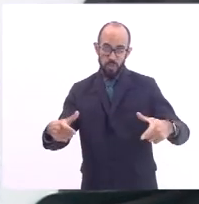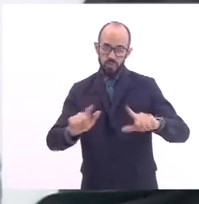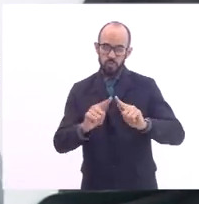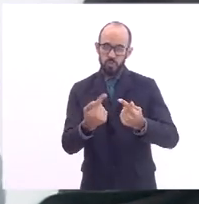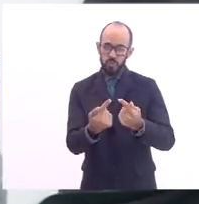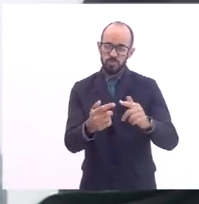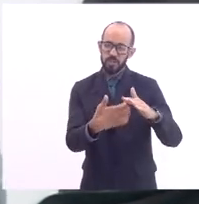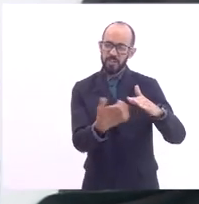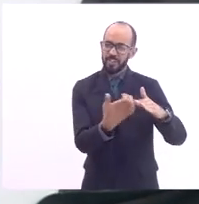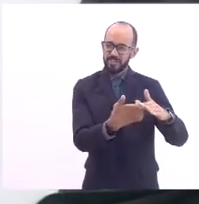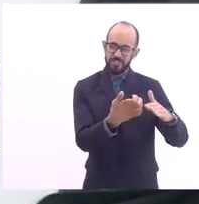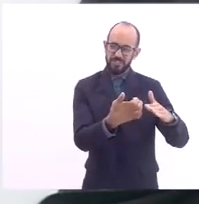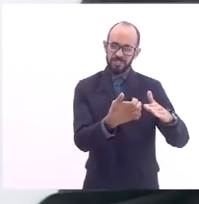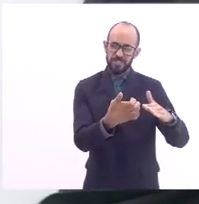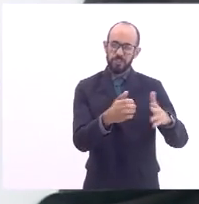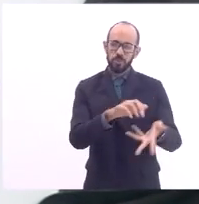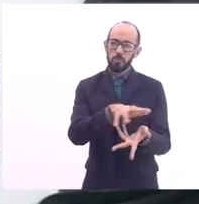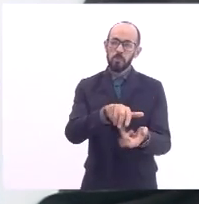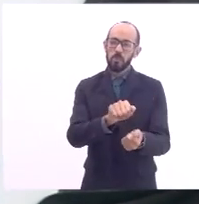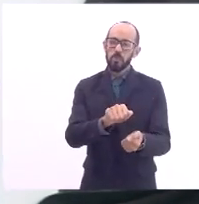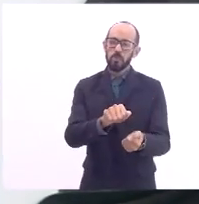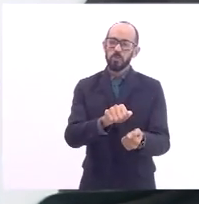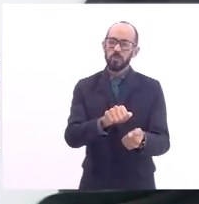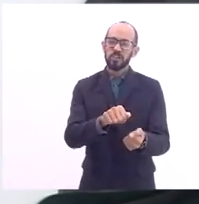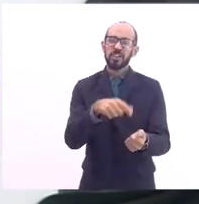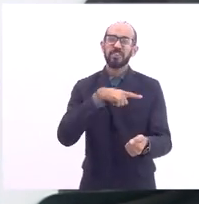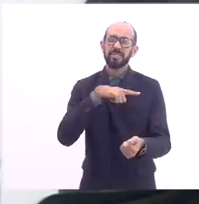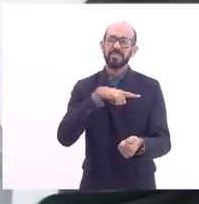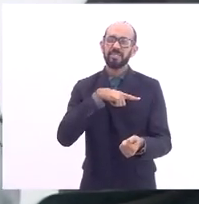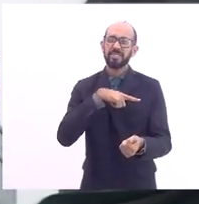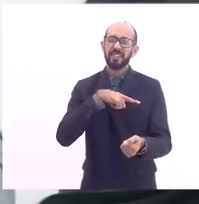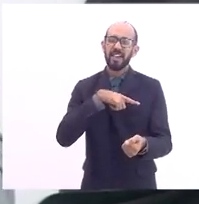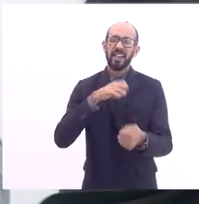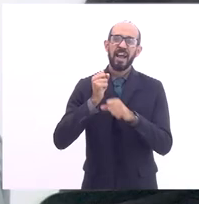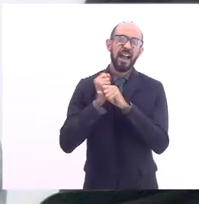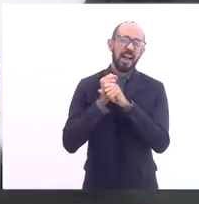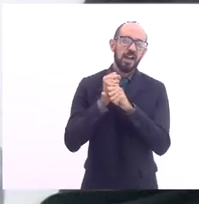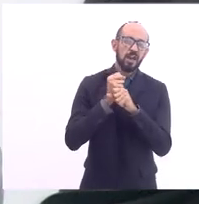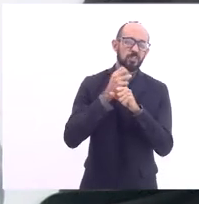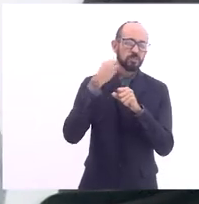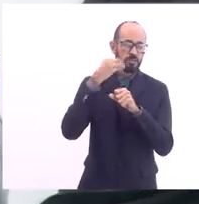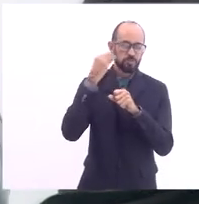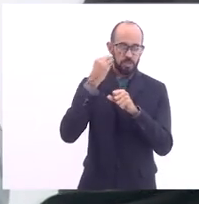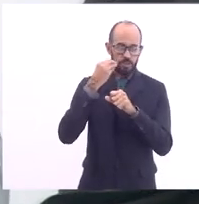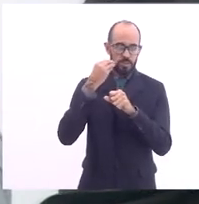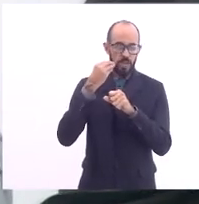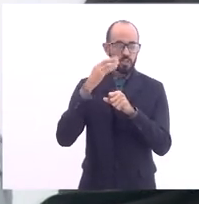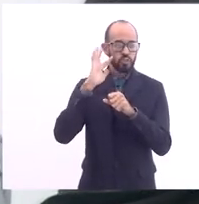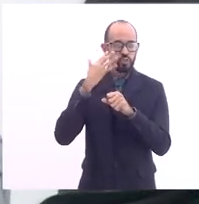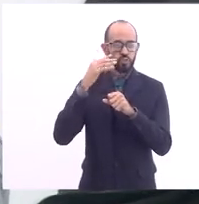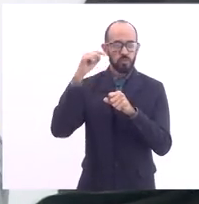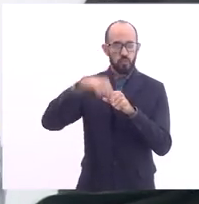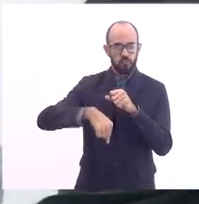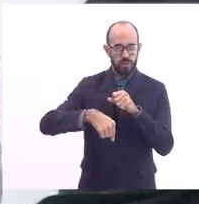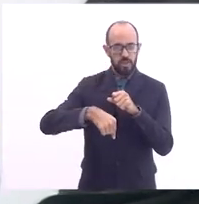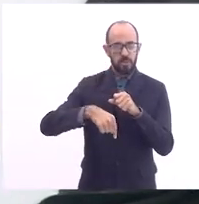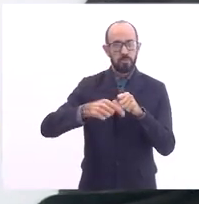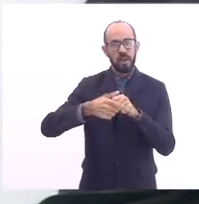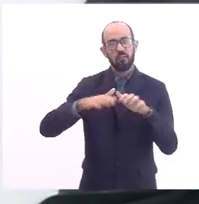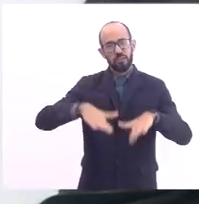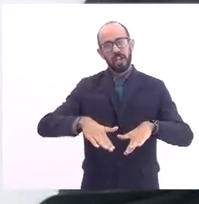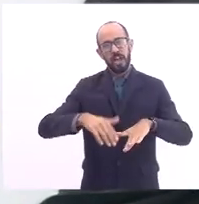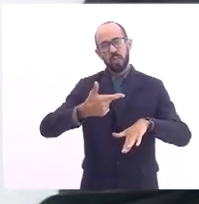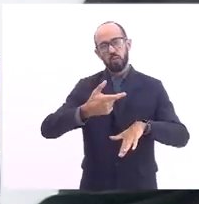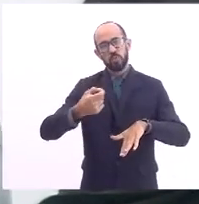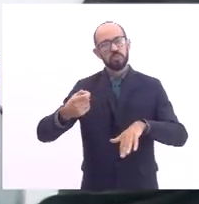não veio para o Brasil para brincar, não veio aqui para ficar 20, 30 anos ganhando dinheiro e ir embora, veio para ficar 100, 200 anos, quer acertar, vai trabalhar,